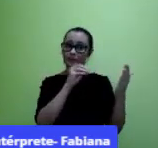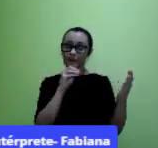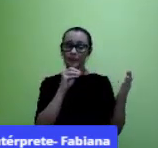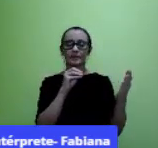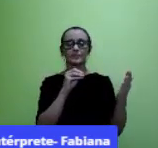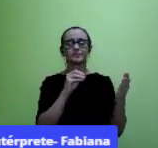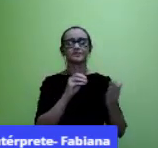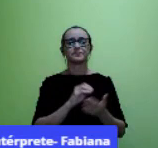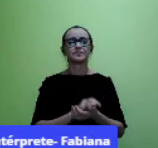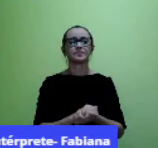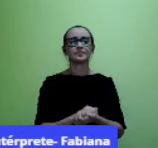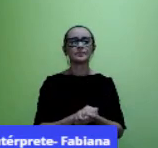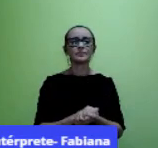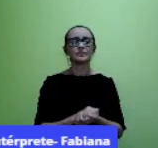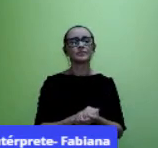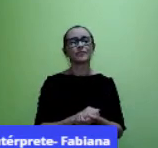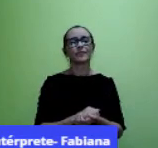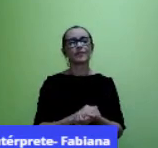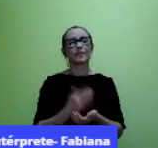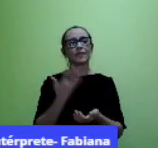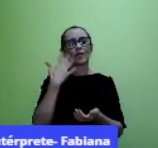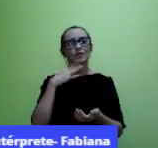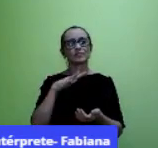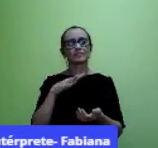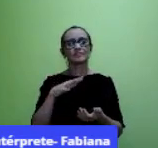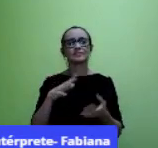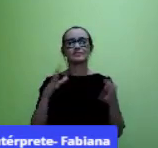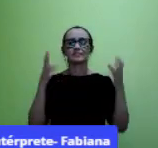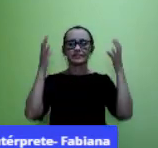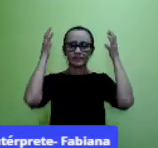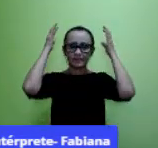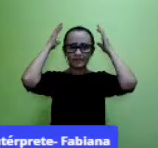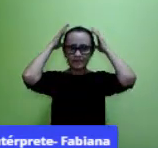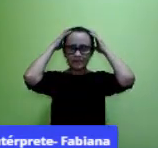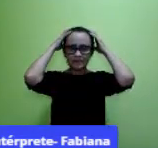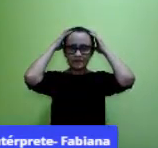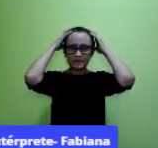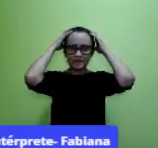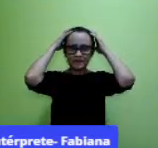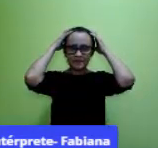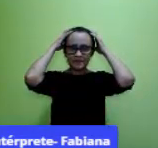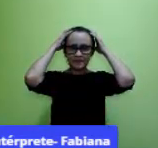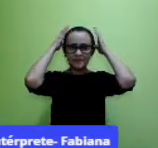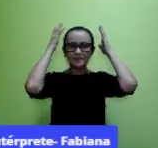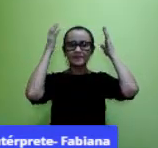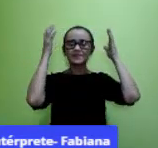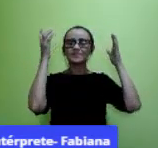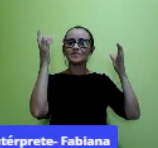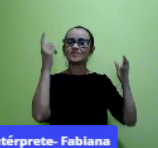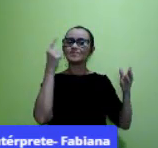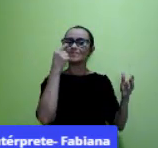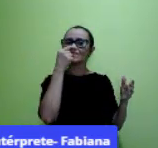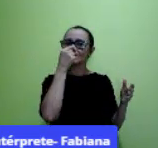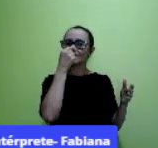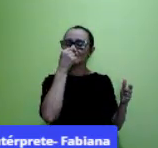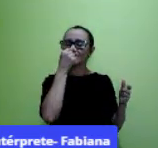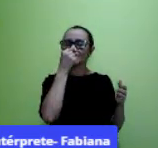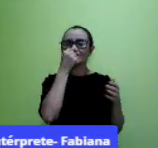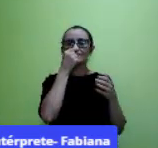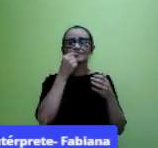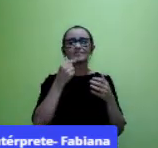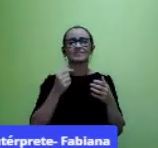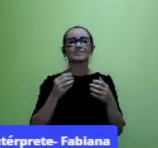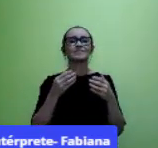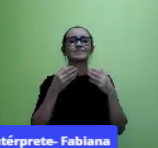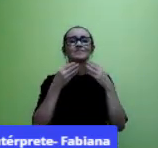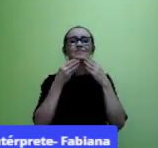vai, a criança, ele vai falar mão na cabeça, a criança põe a mão na cabeça, mão no nariz, a criança põe a mão no nariz, mão no queixo,